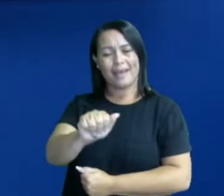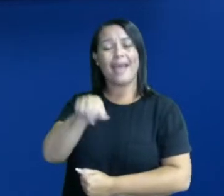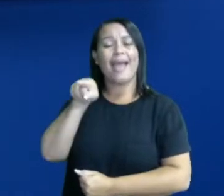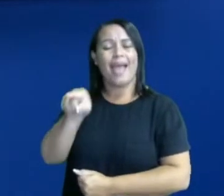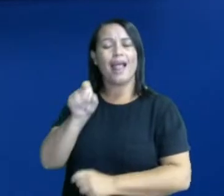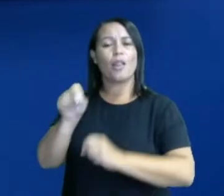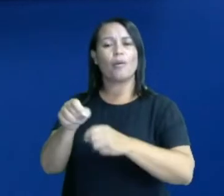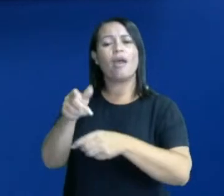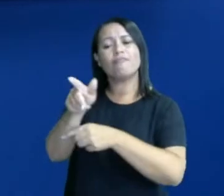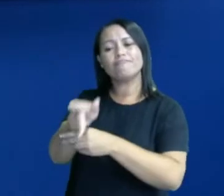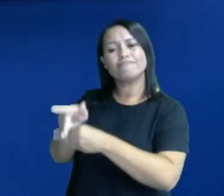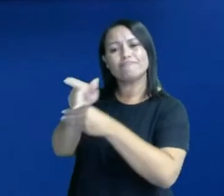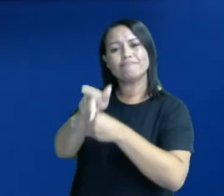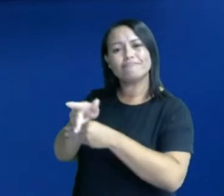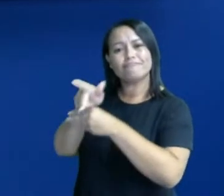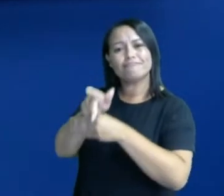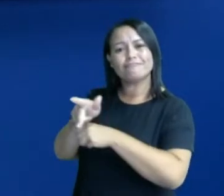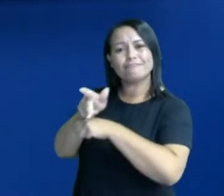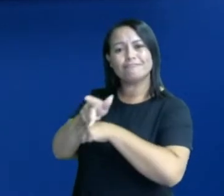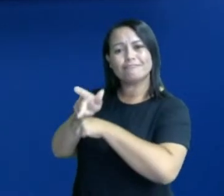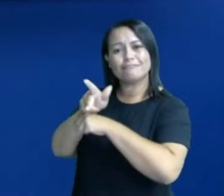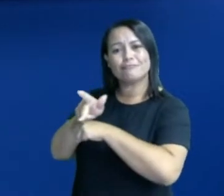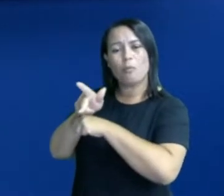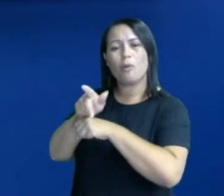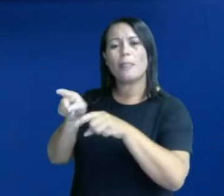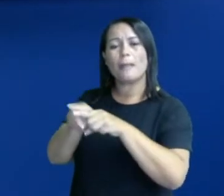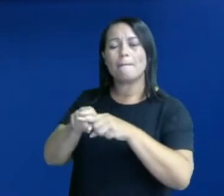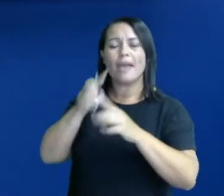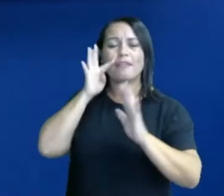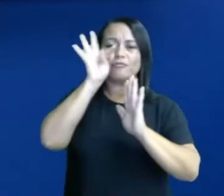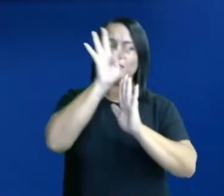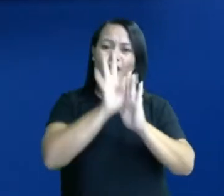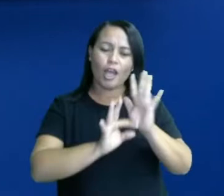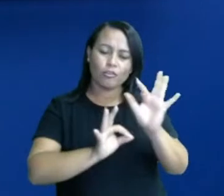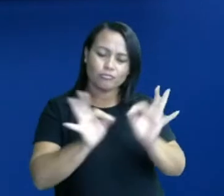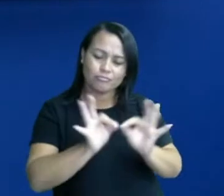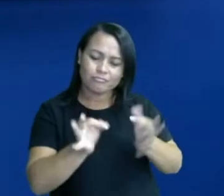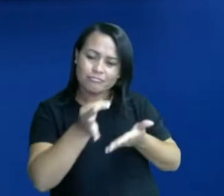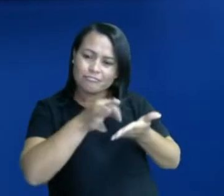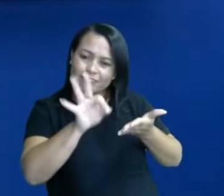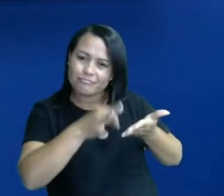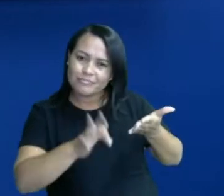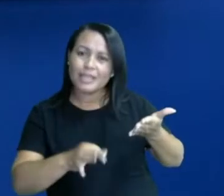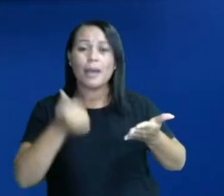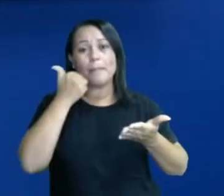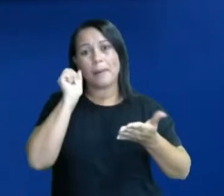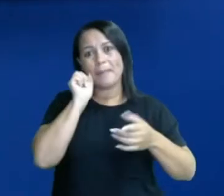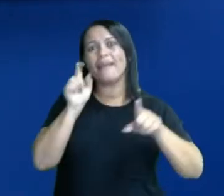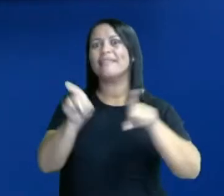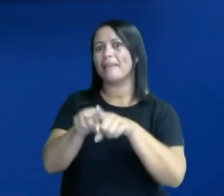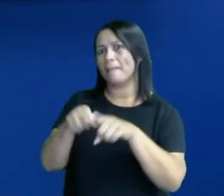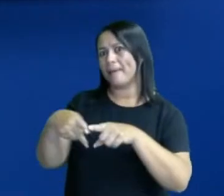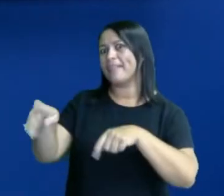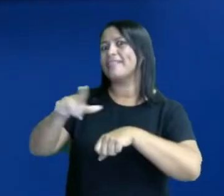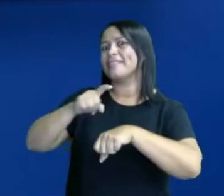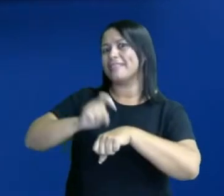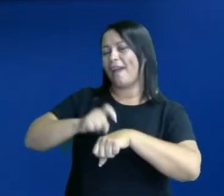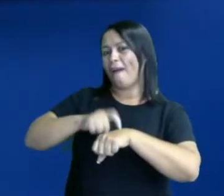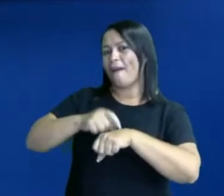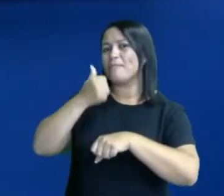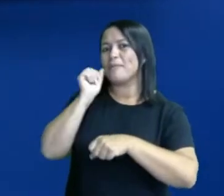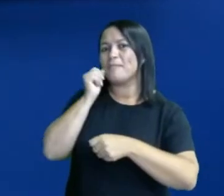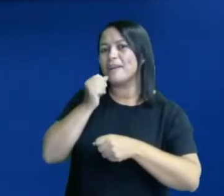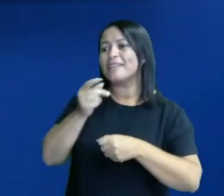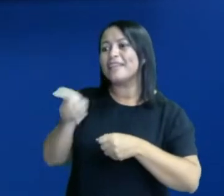fez a filmagem, certo? A correção do texto, e ele também contou com a ajuda da mamãe na hora de contar